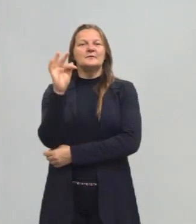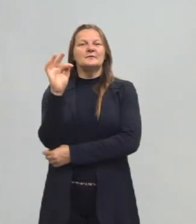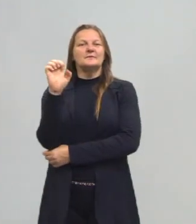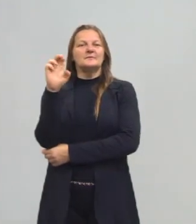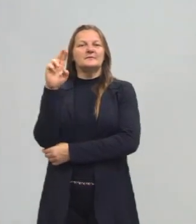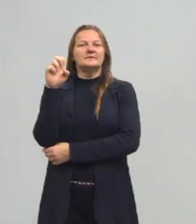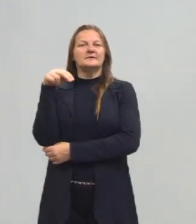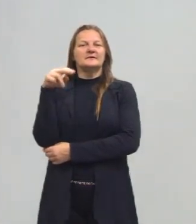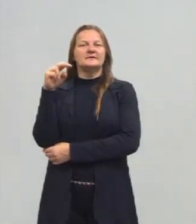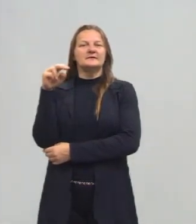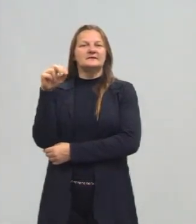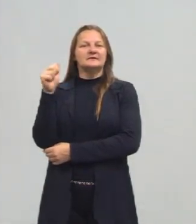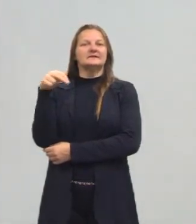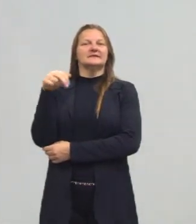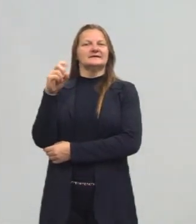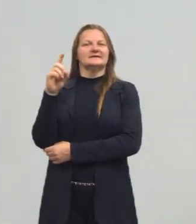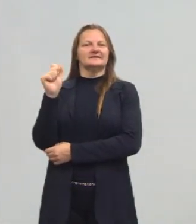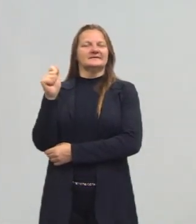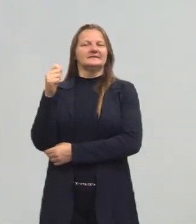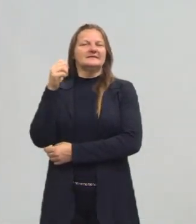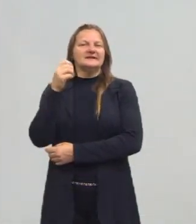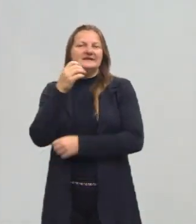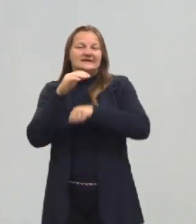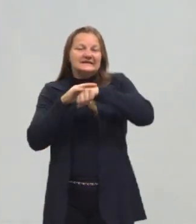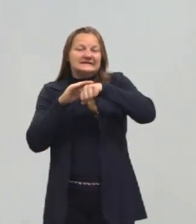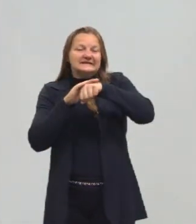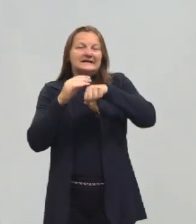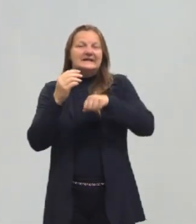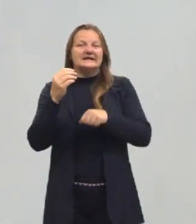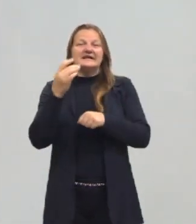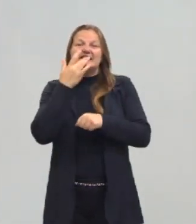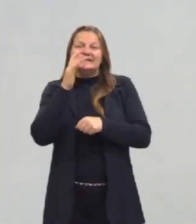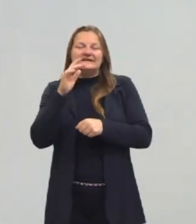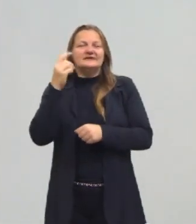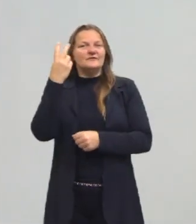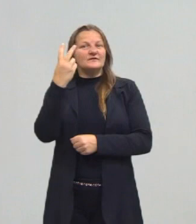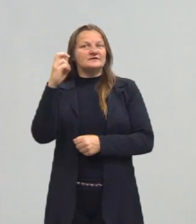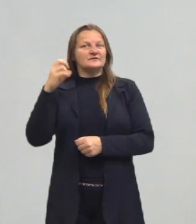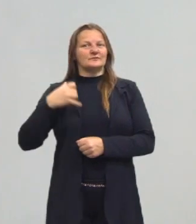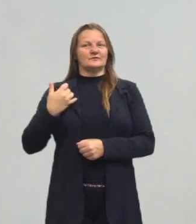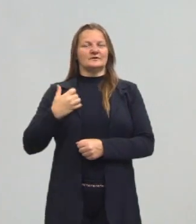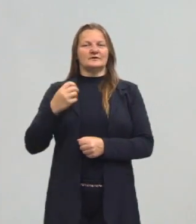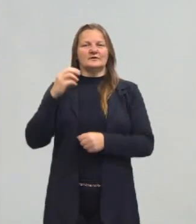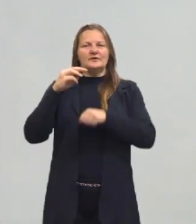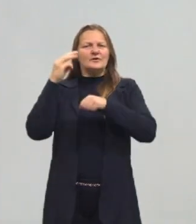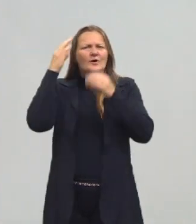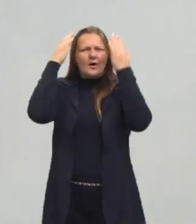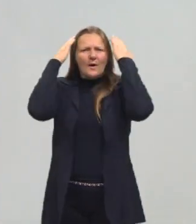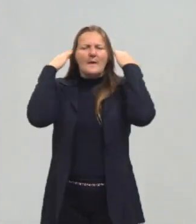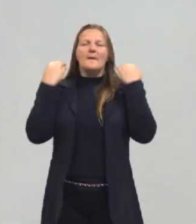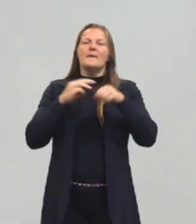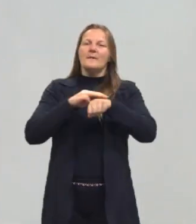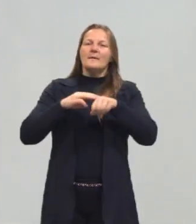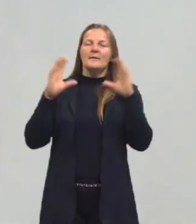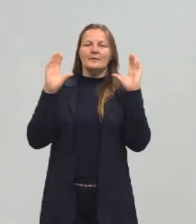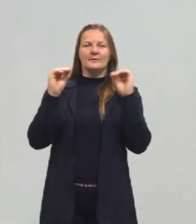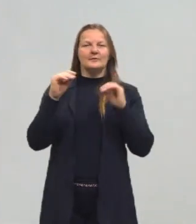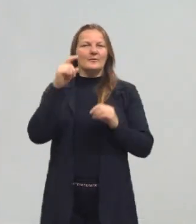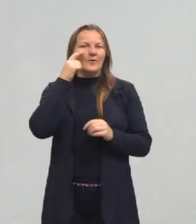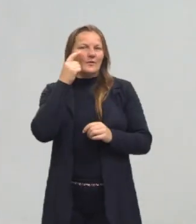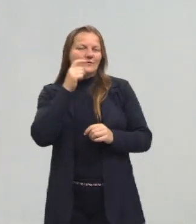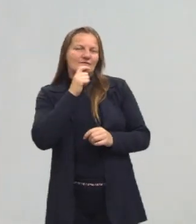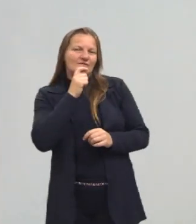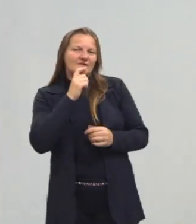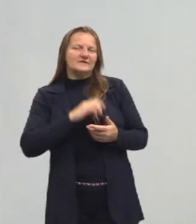tenho 25 anos, sou branca, de baixa estatura, cabelos castanhos escuros, olhos verdes,